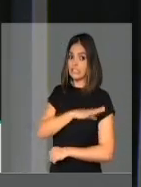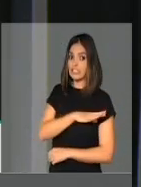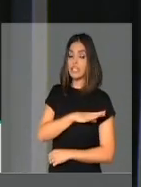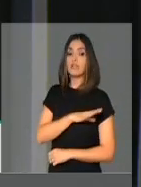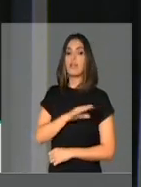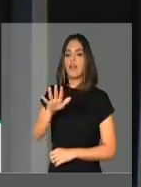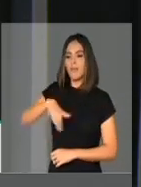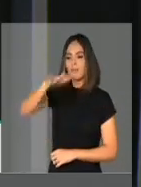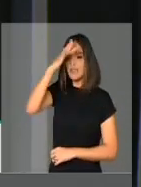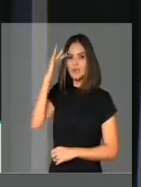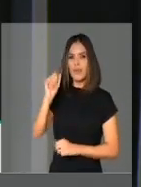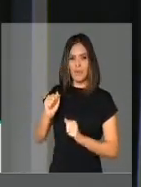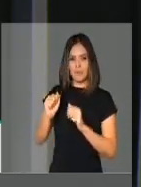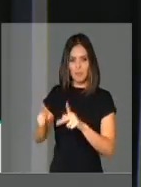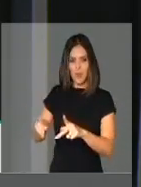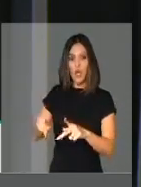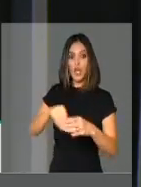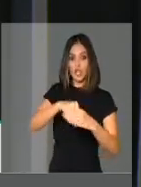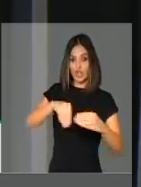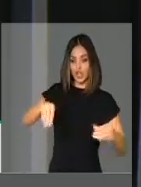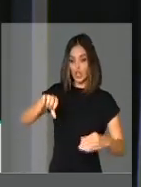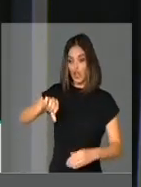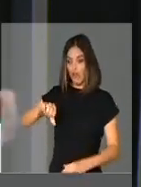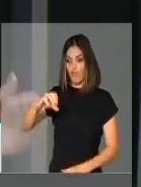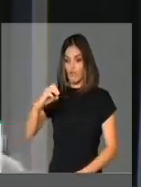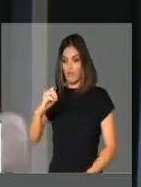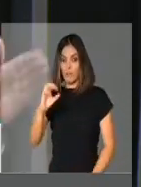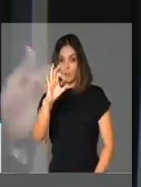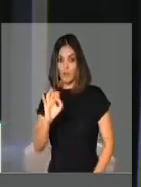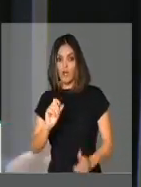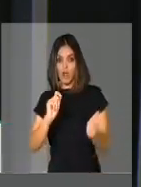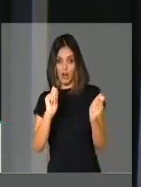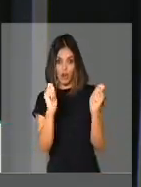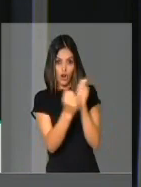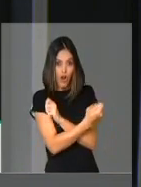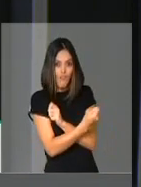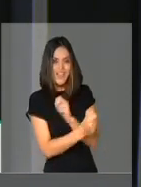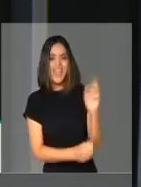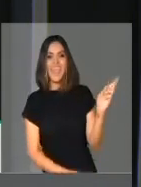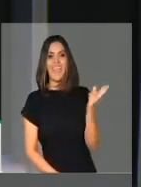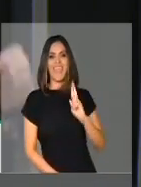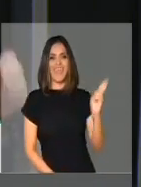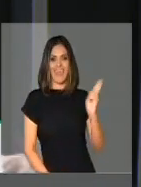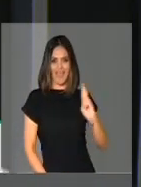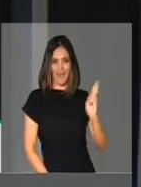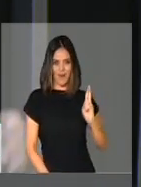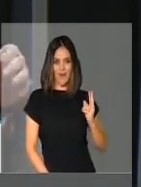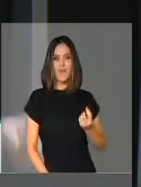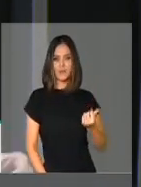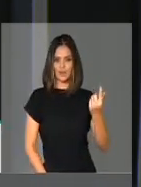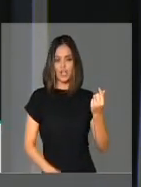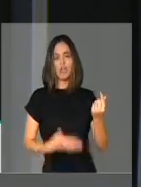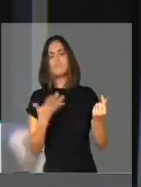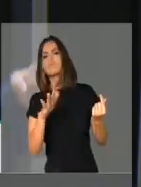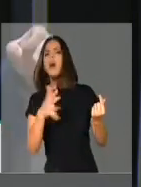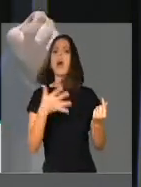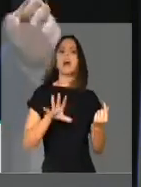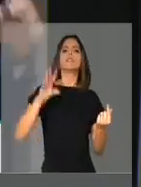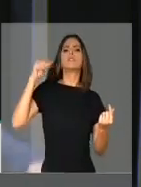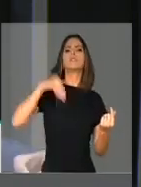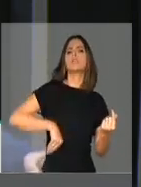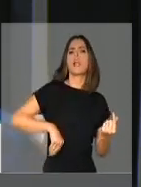dos aposentados, se você faz uma conversão para a moeda brasileira, ganham hoje